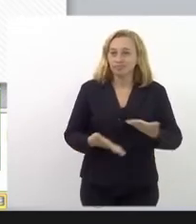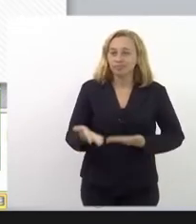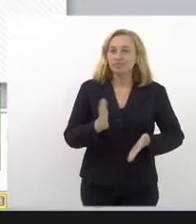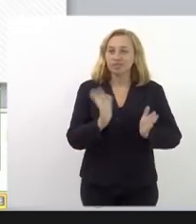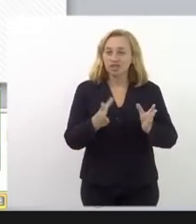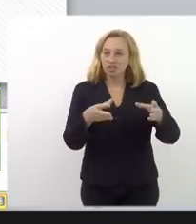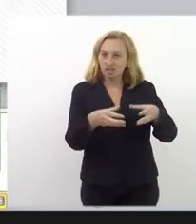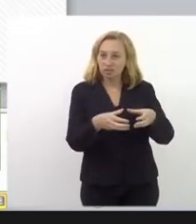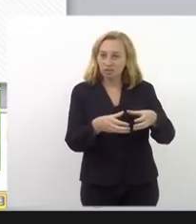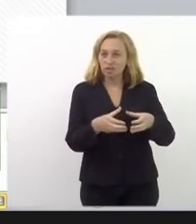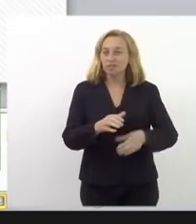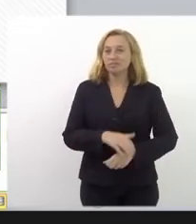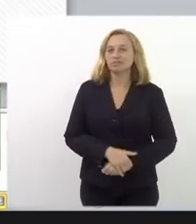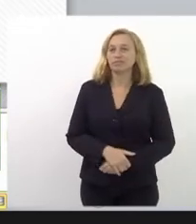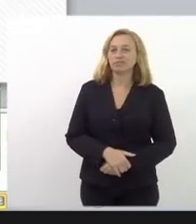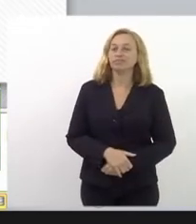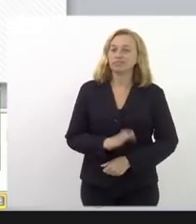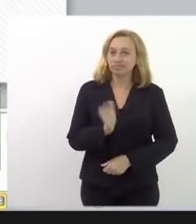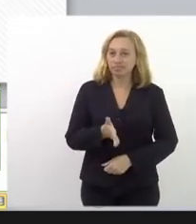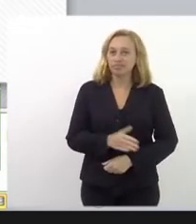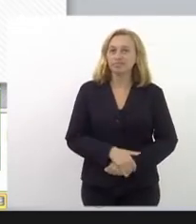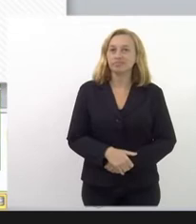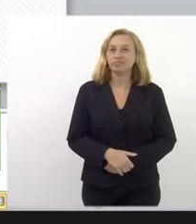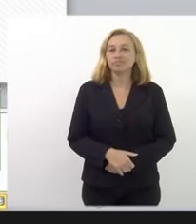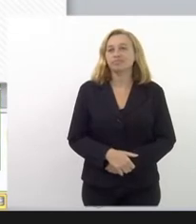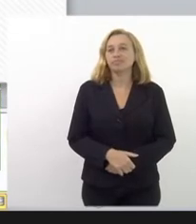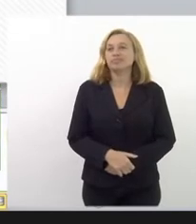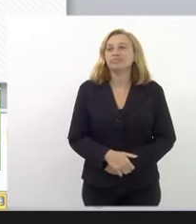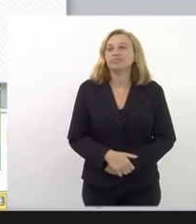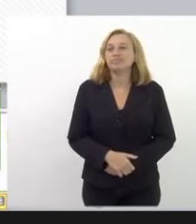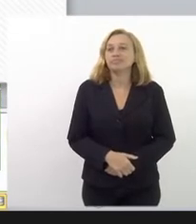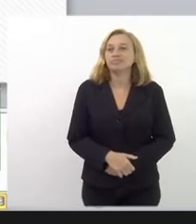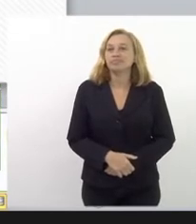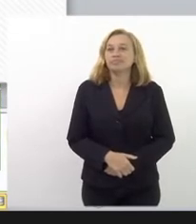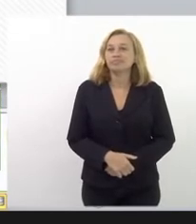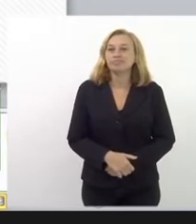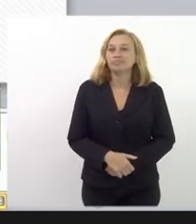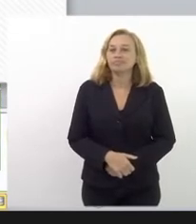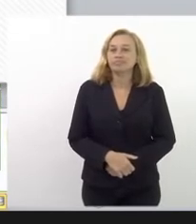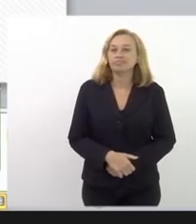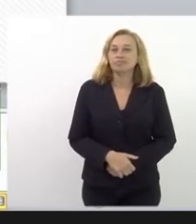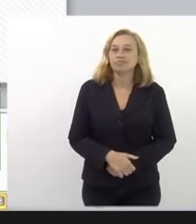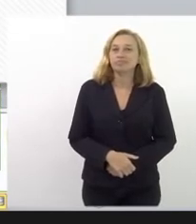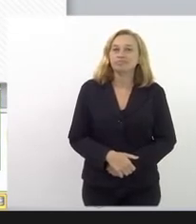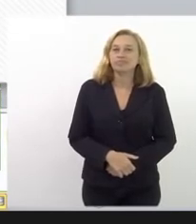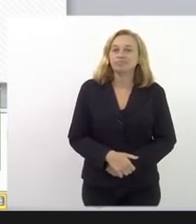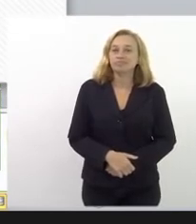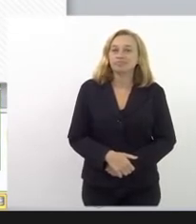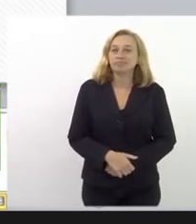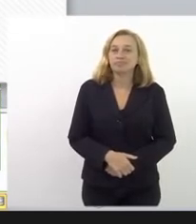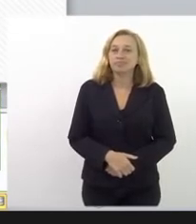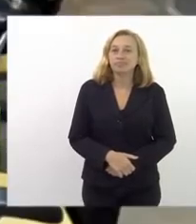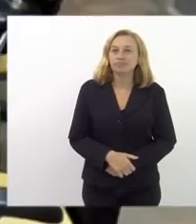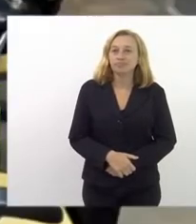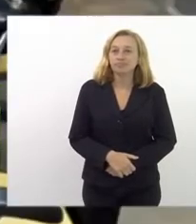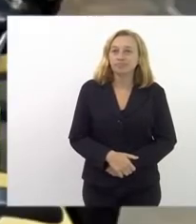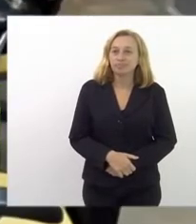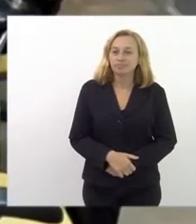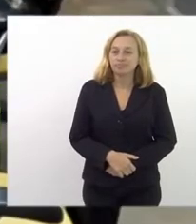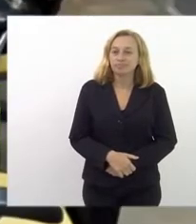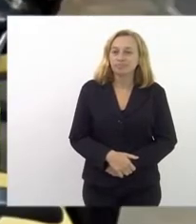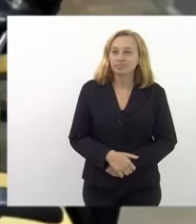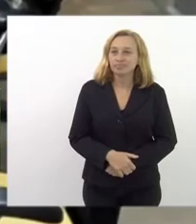comissão. Isso, já está na comissão. Bom, pode. Então, aí a taxa Selic também, que